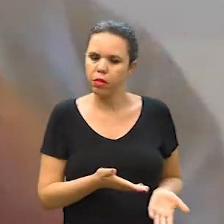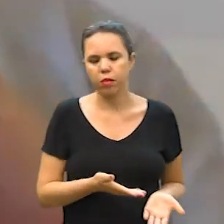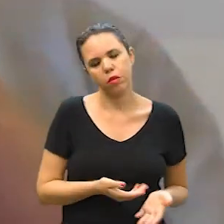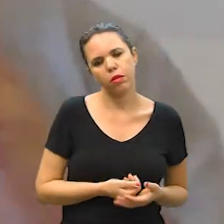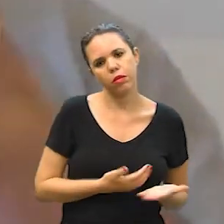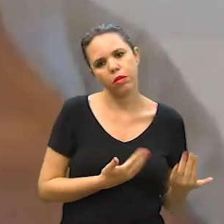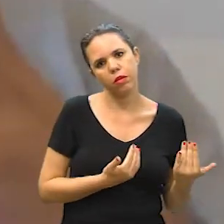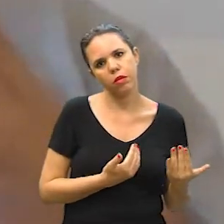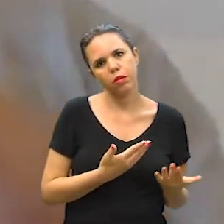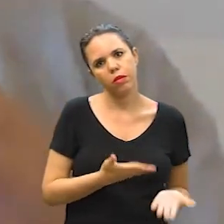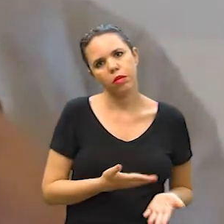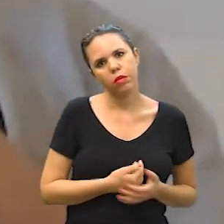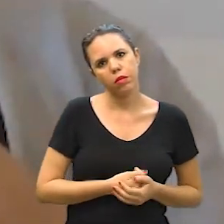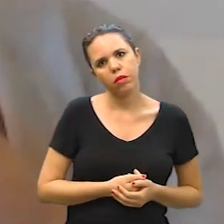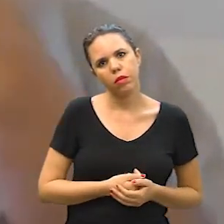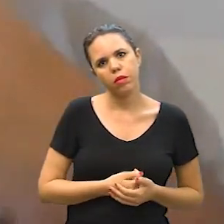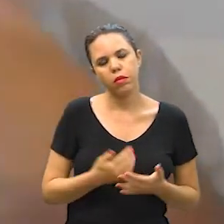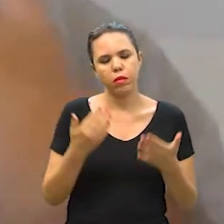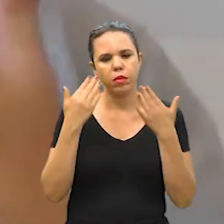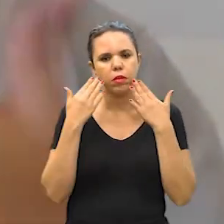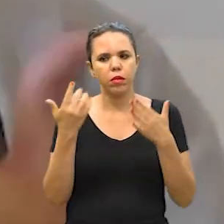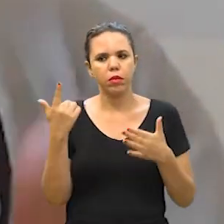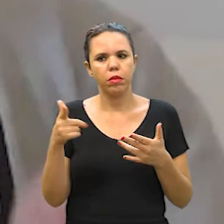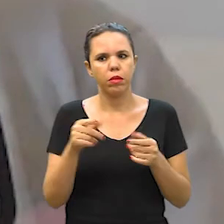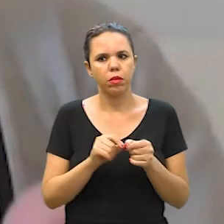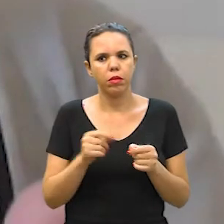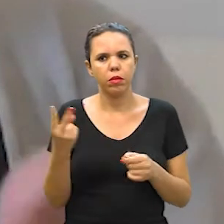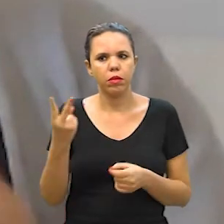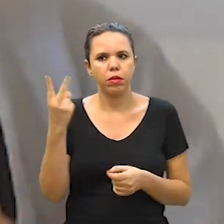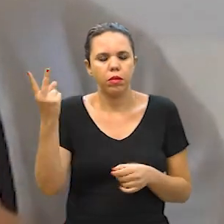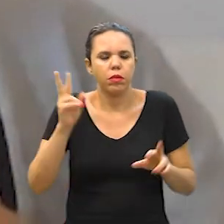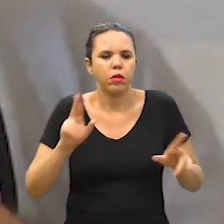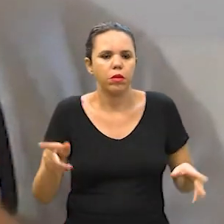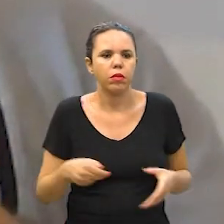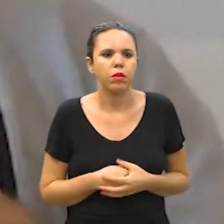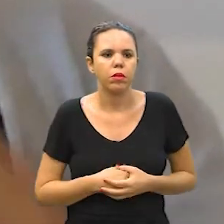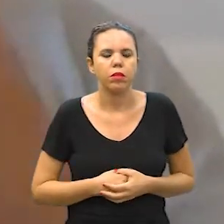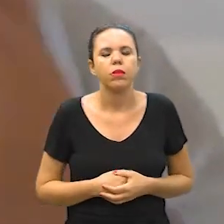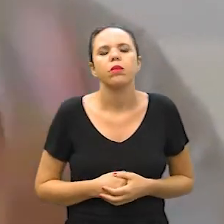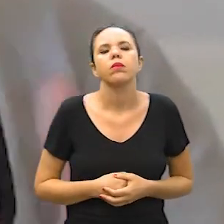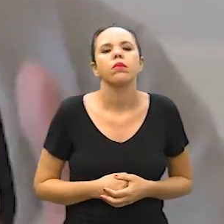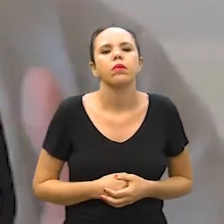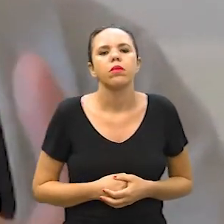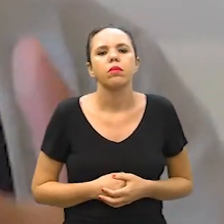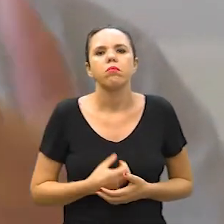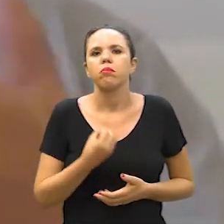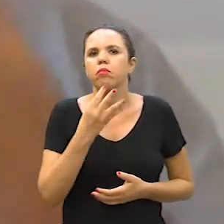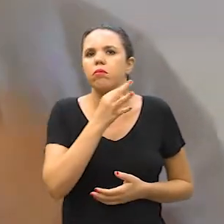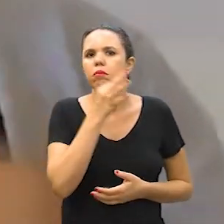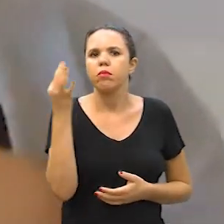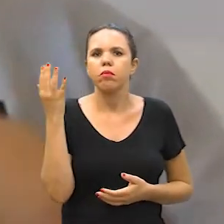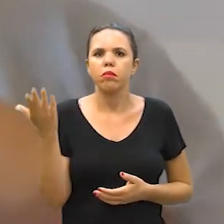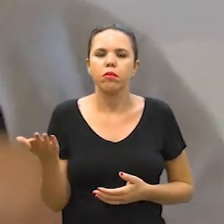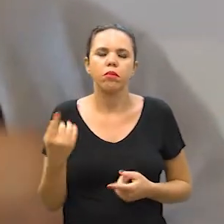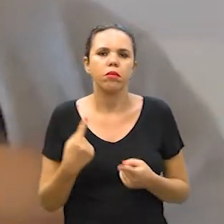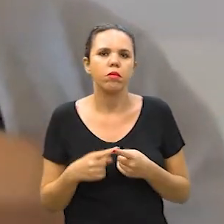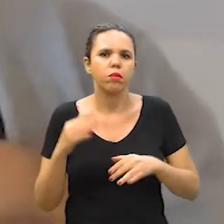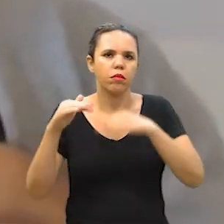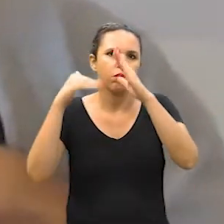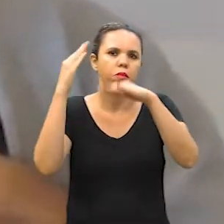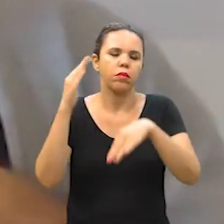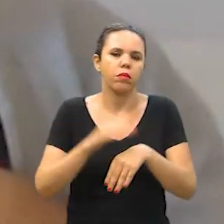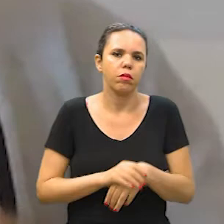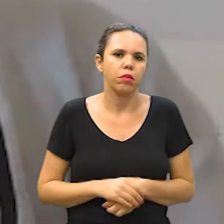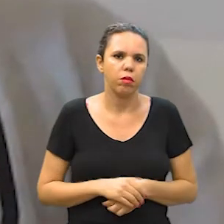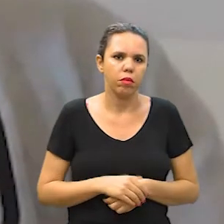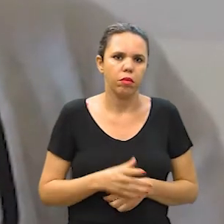Então, o jovem acaba se deparando com outros valores. E isso é muito bom, até para o